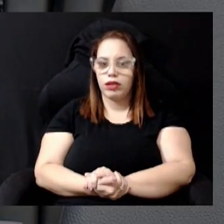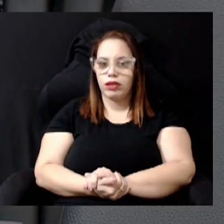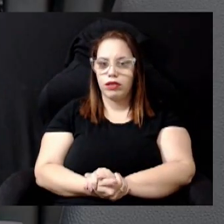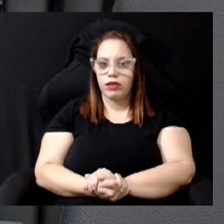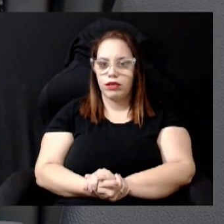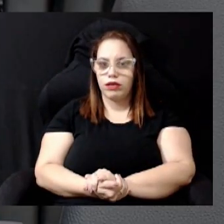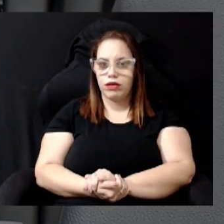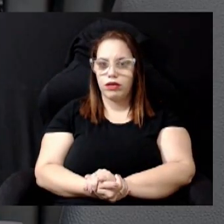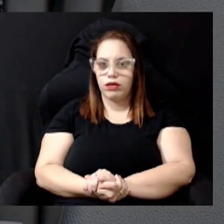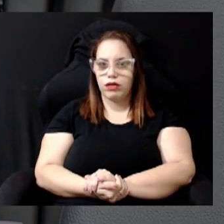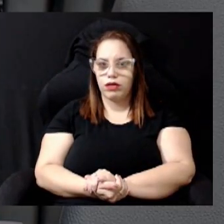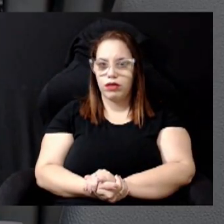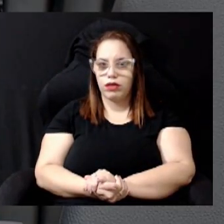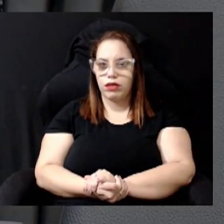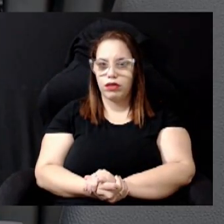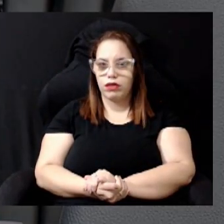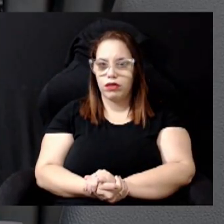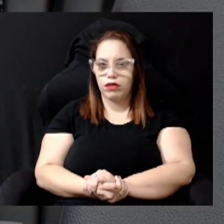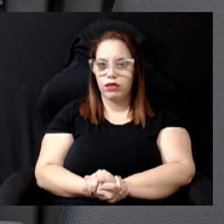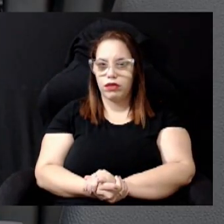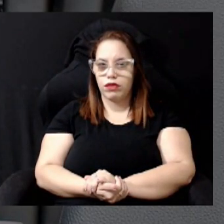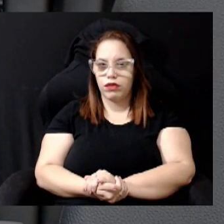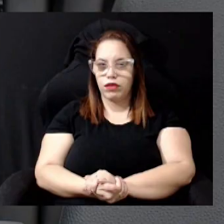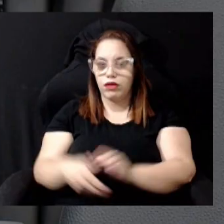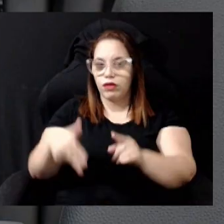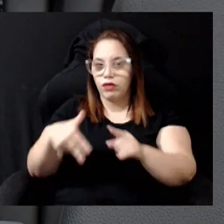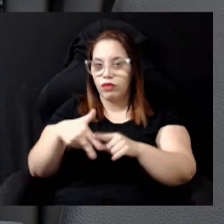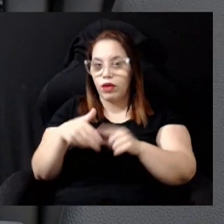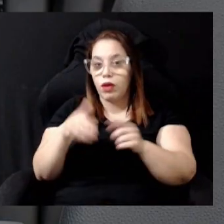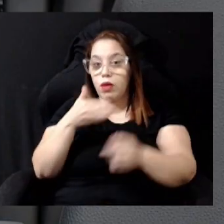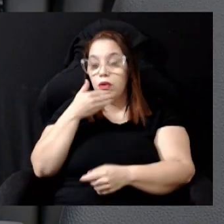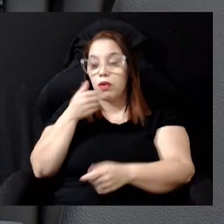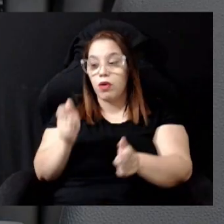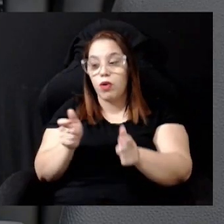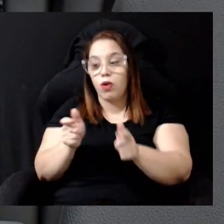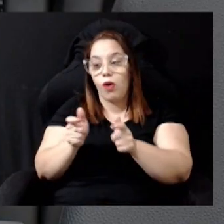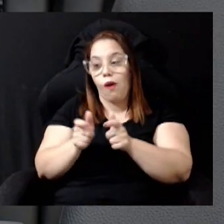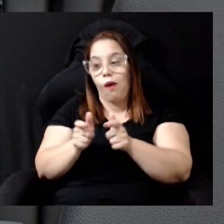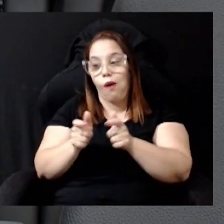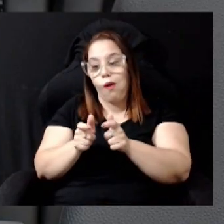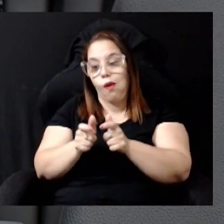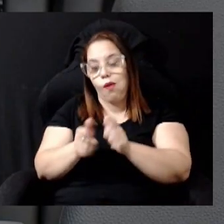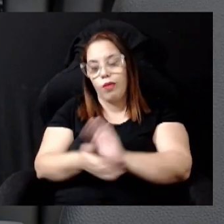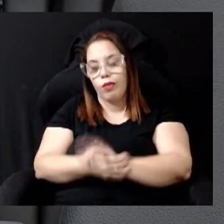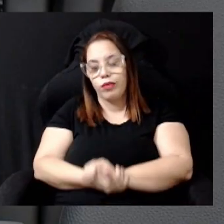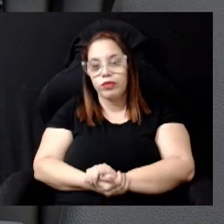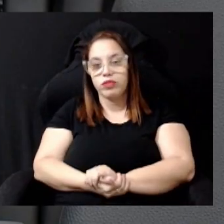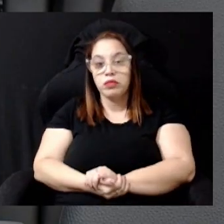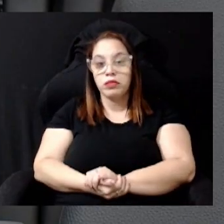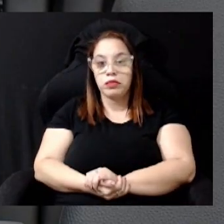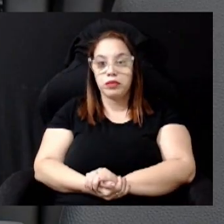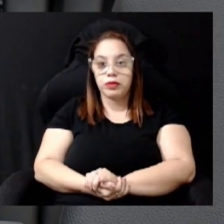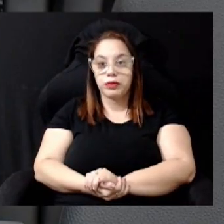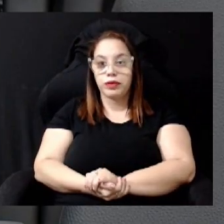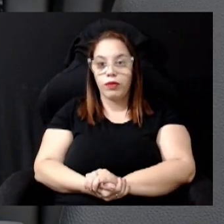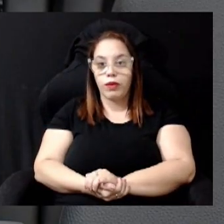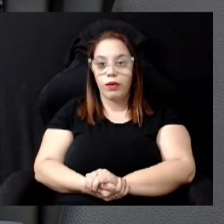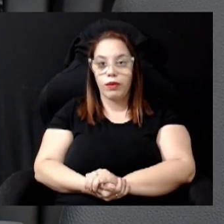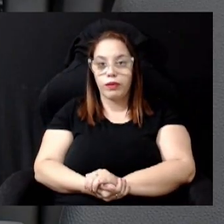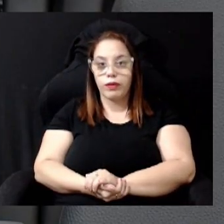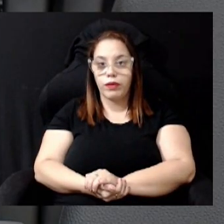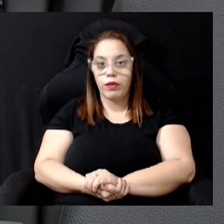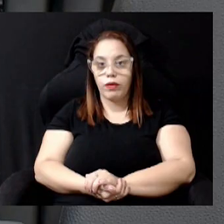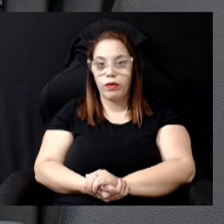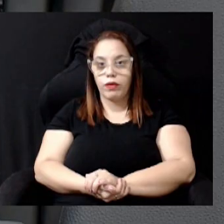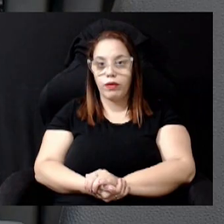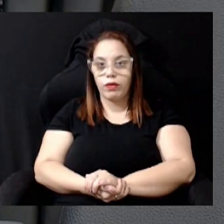a debilitação do paciente fica muito menor quando isso acontece, entende? Então, a expectativa,